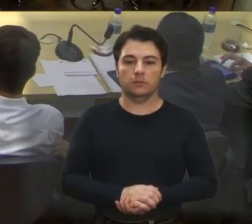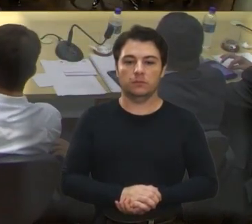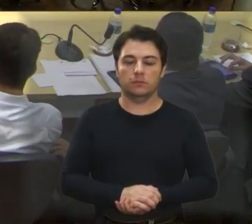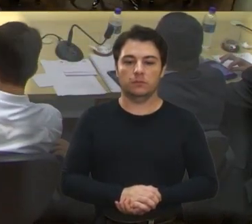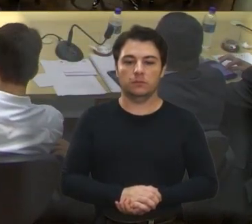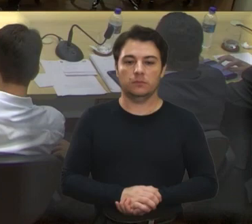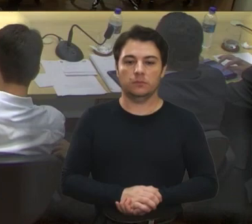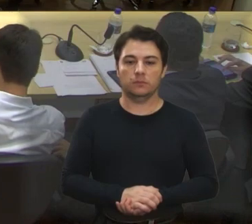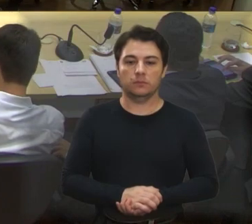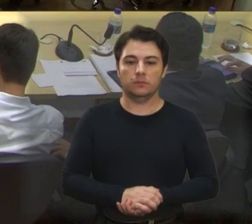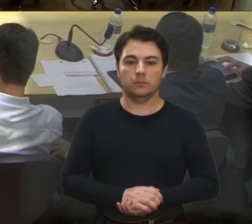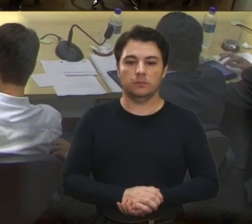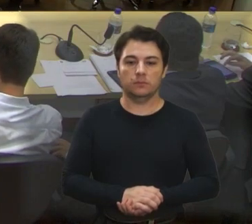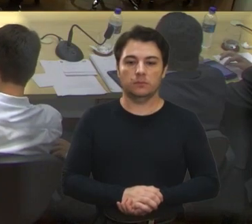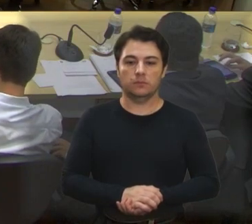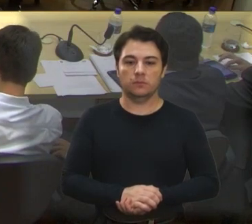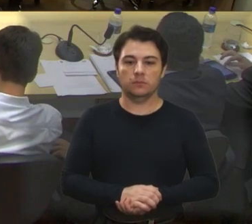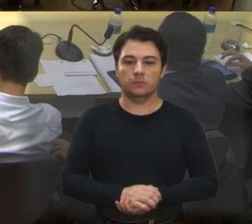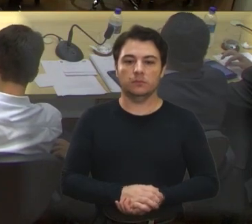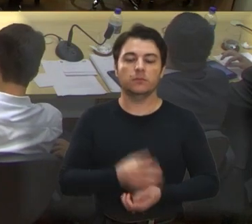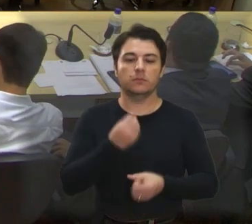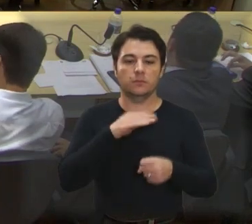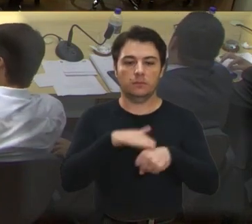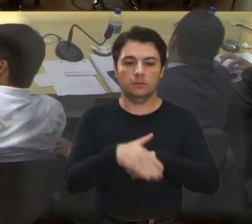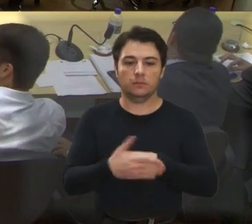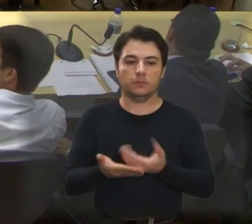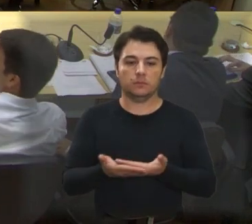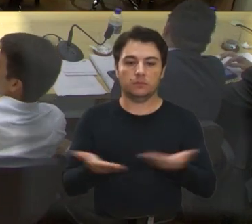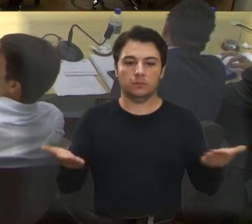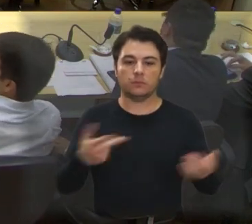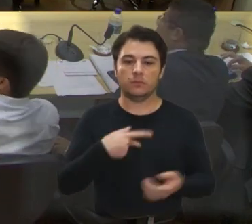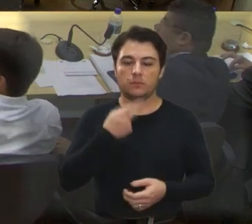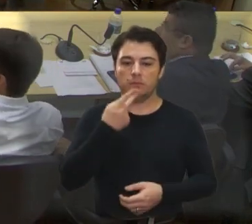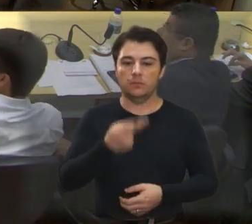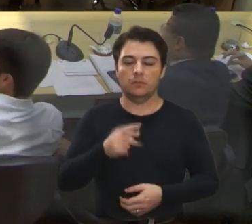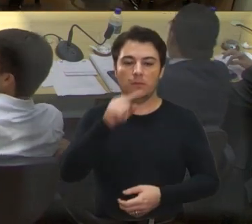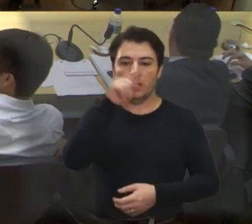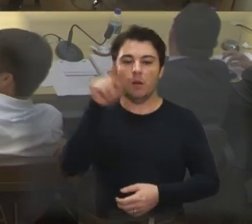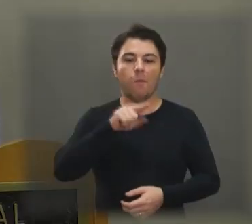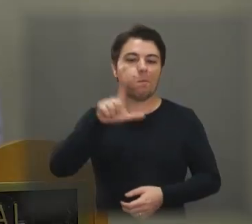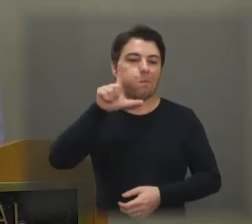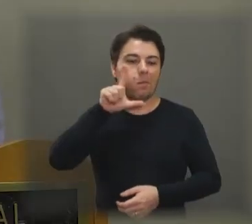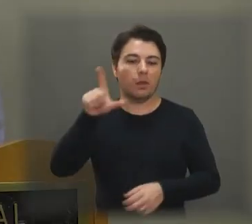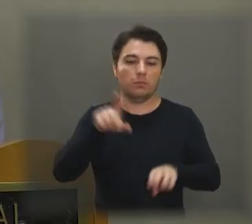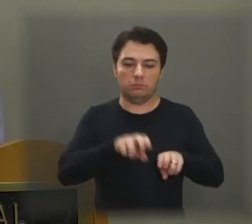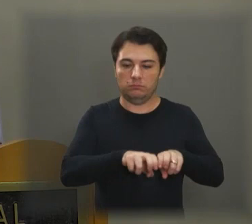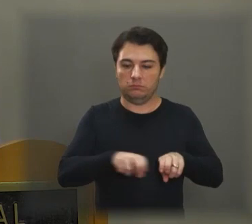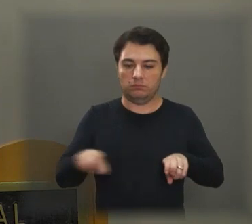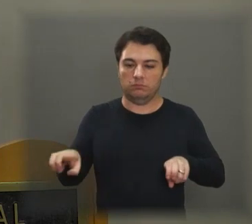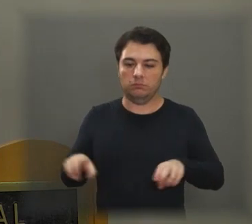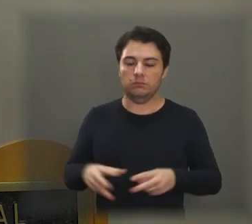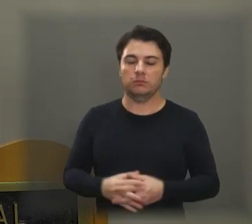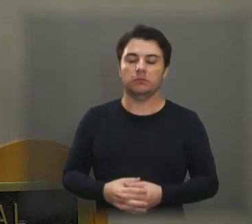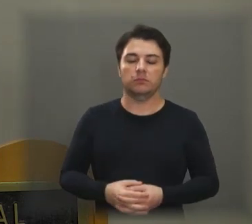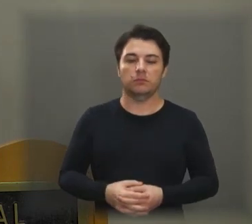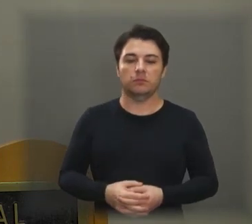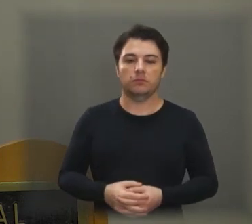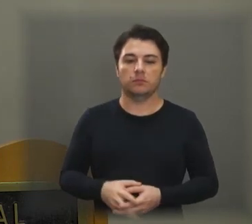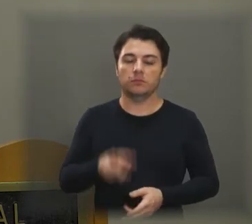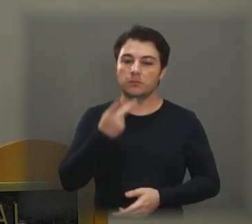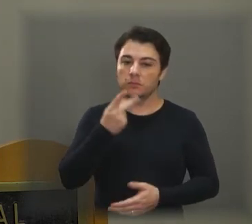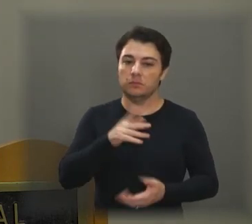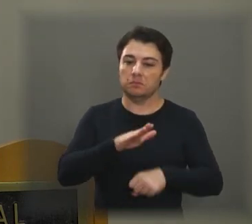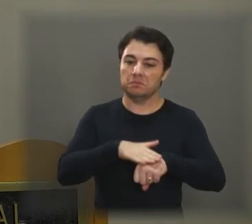é uma boa noite a todos saudar o Zé Luiz saudade da mesa toda sem mais delongas